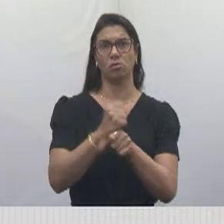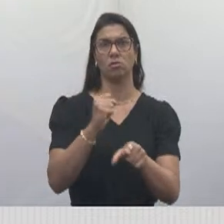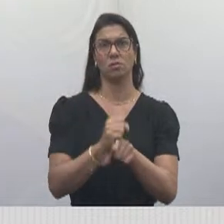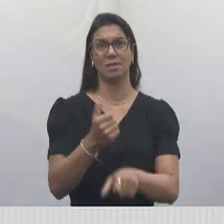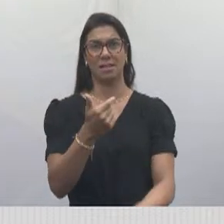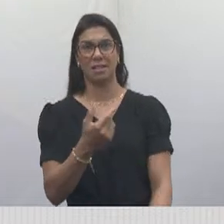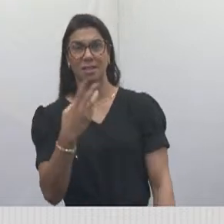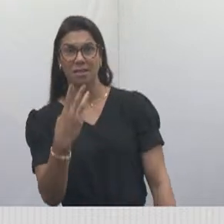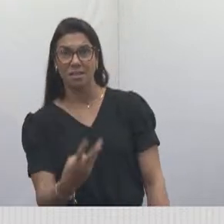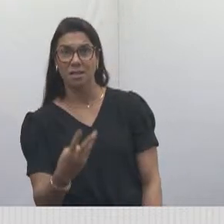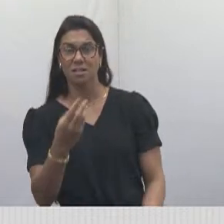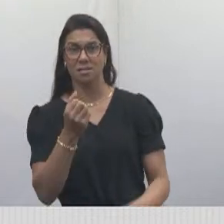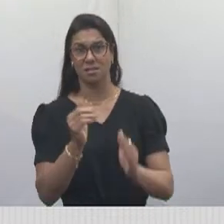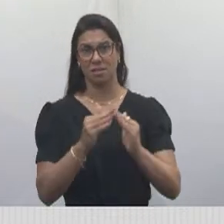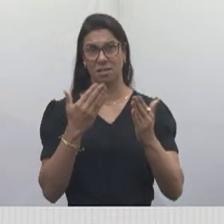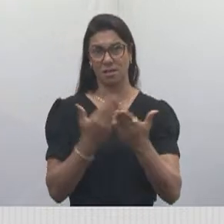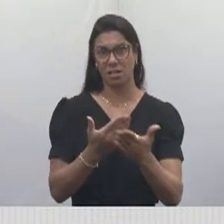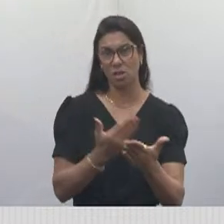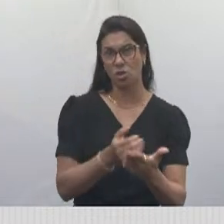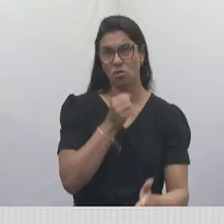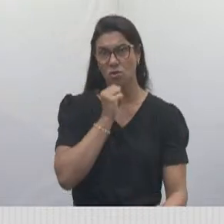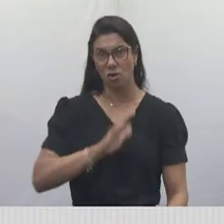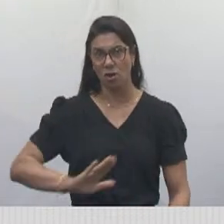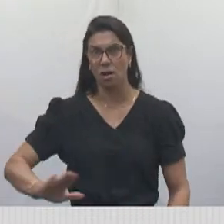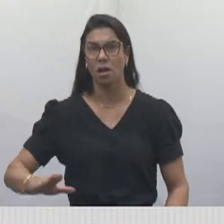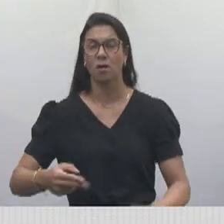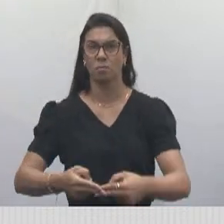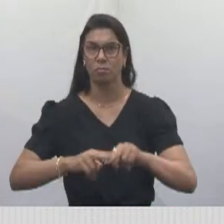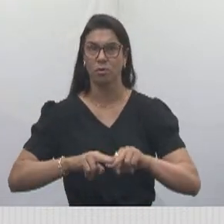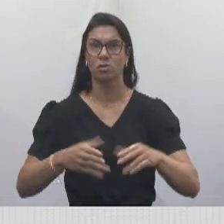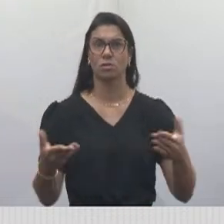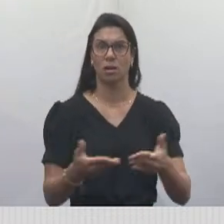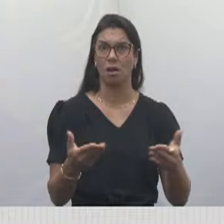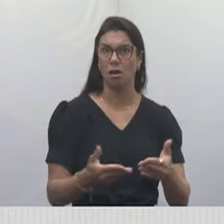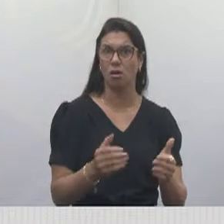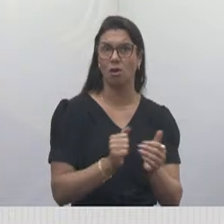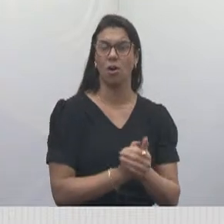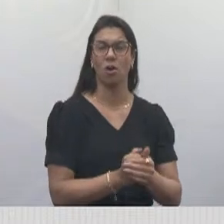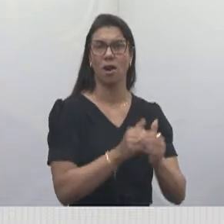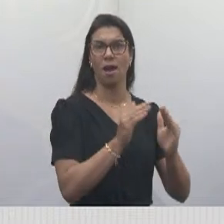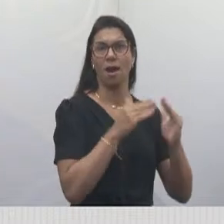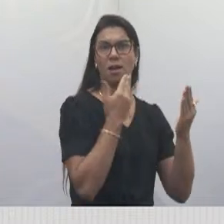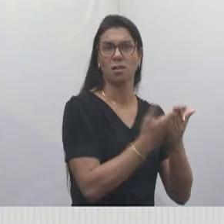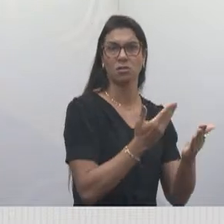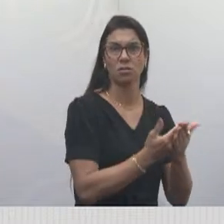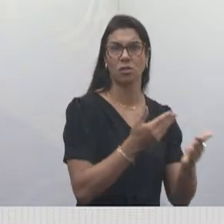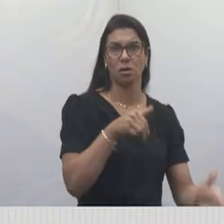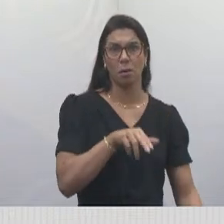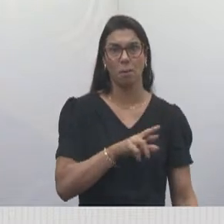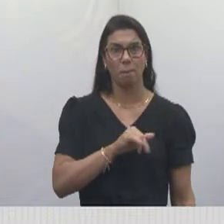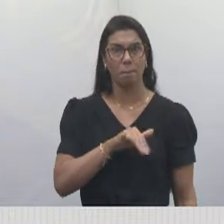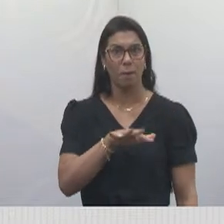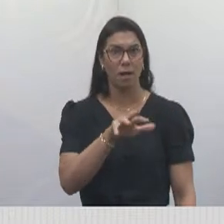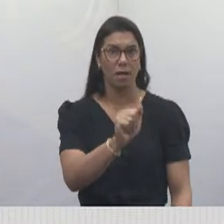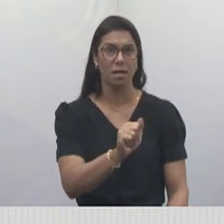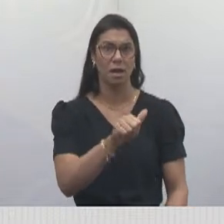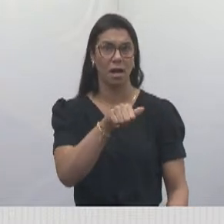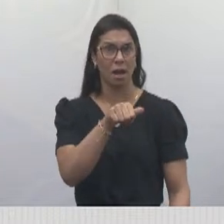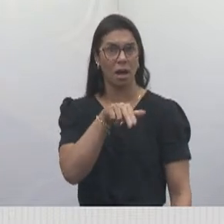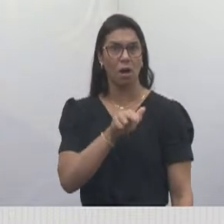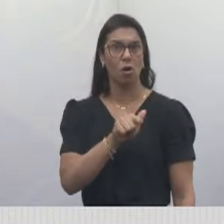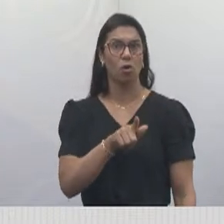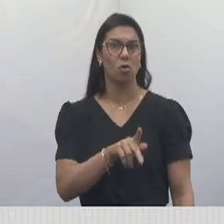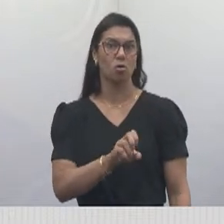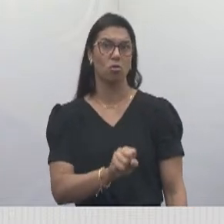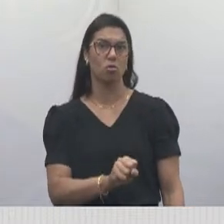13 creches. Isso permitiu que desapropriássemos a escola Maria Augusta e lá está uma escola funcionando. Isso permitiu que